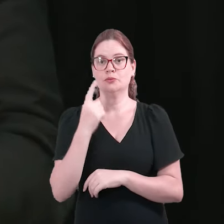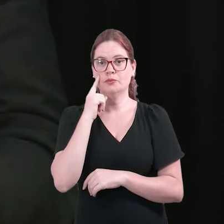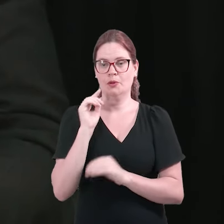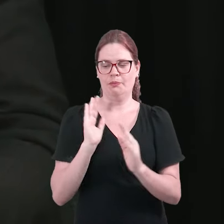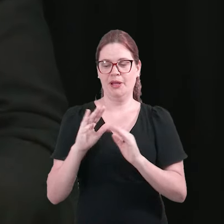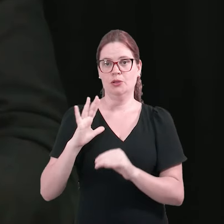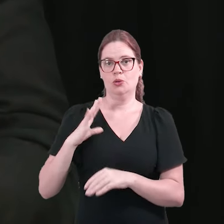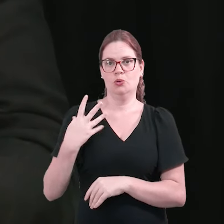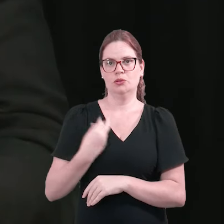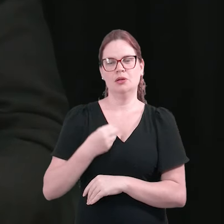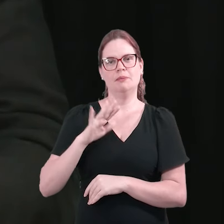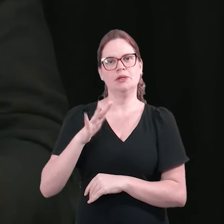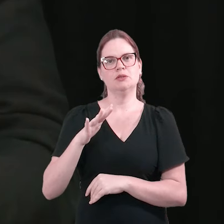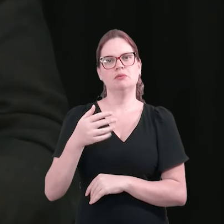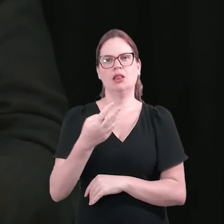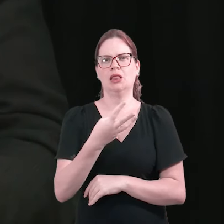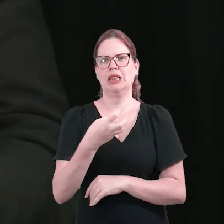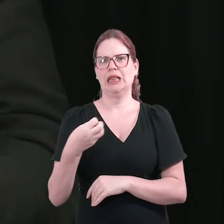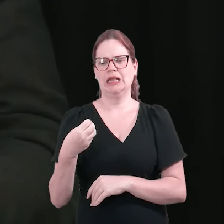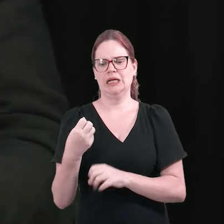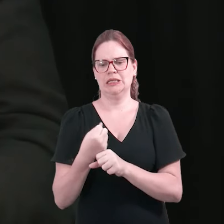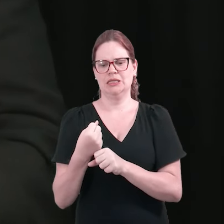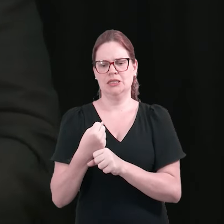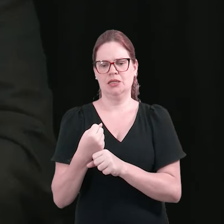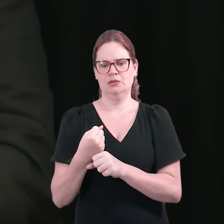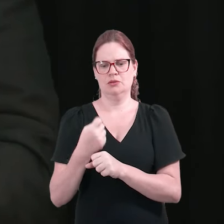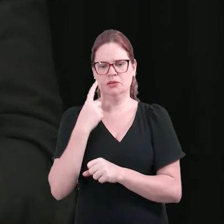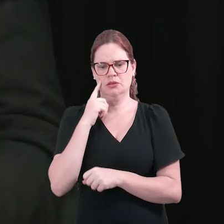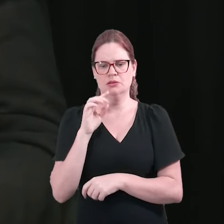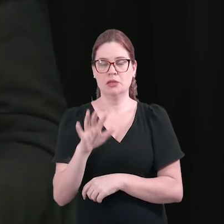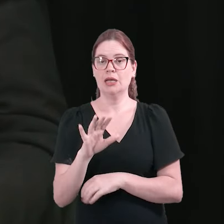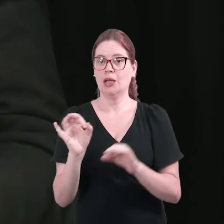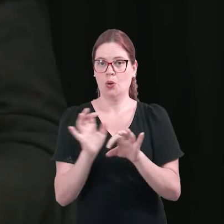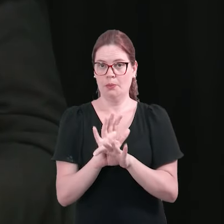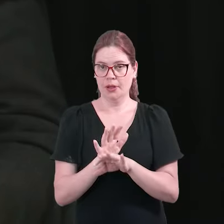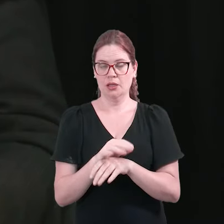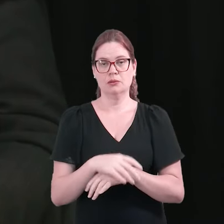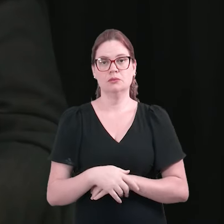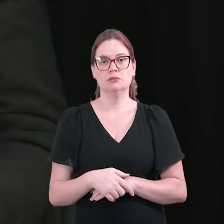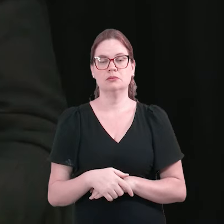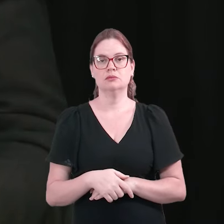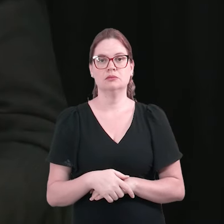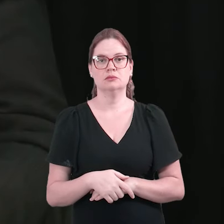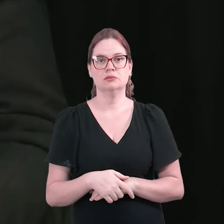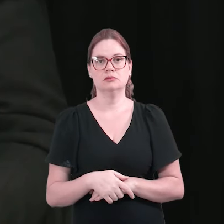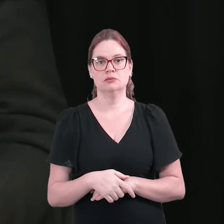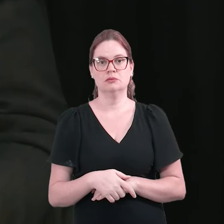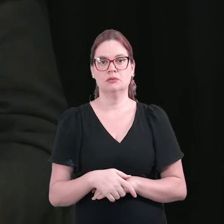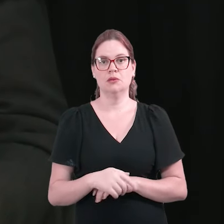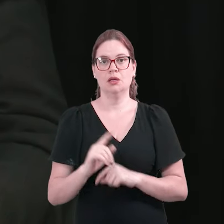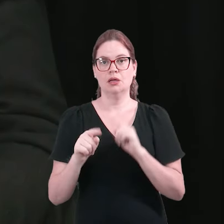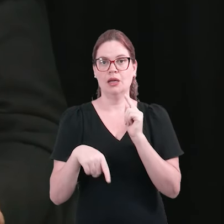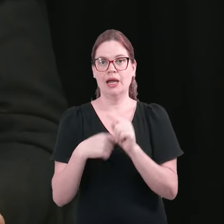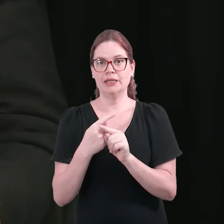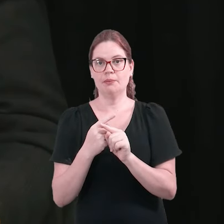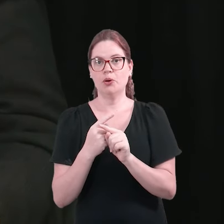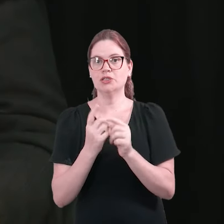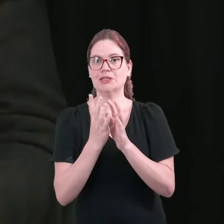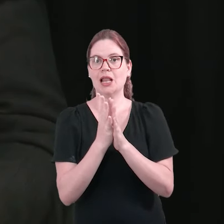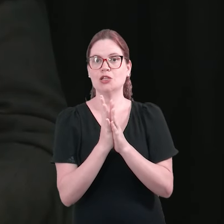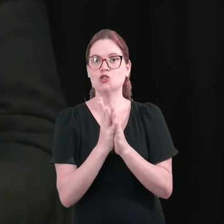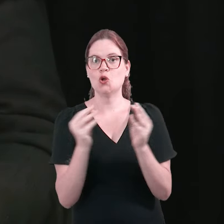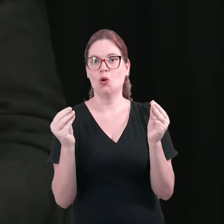cânon. Você vai ver que em 300 ali mais ou menos, isso aqui, o cânon é fechado, e aí essa palavra ela